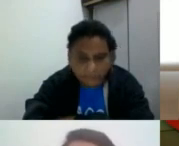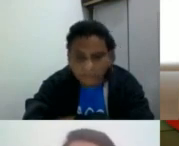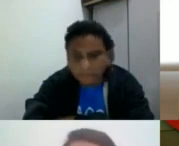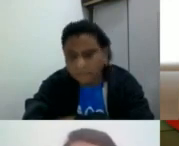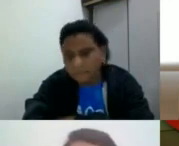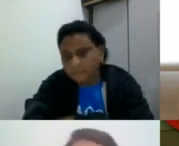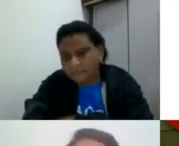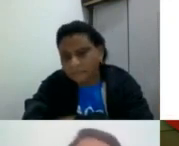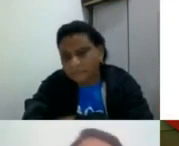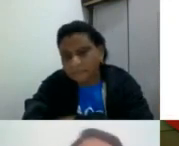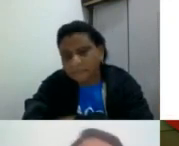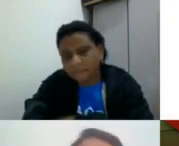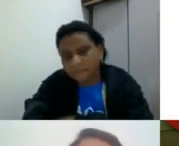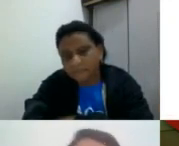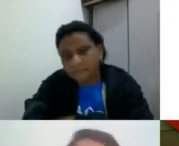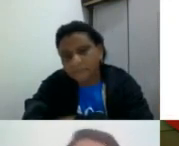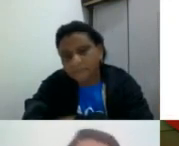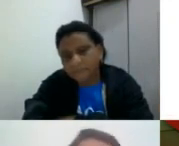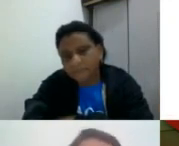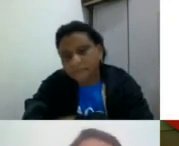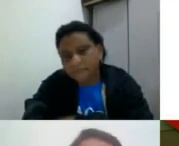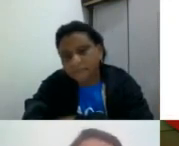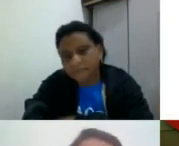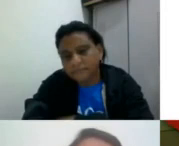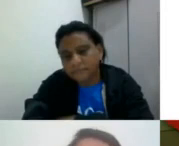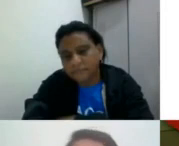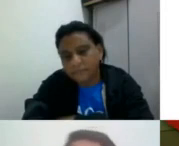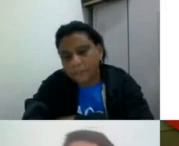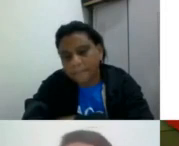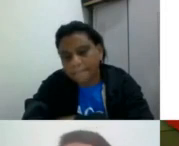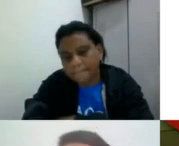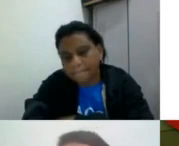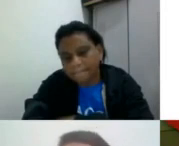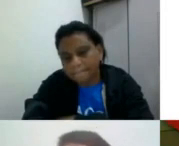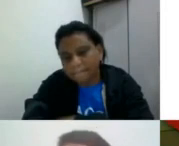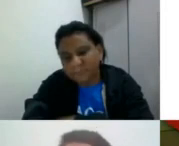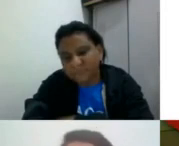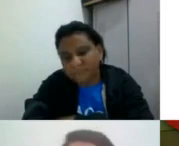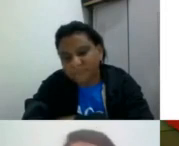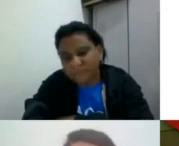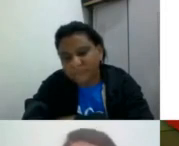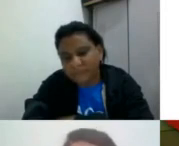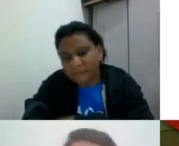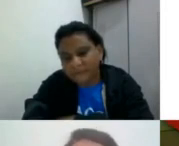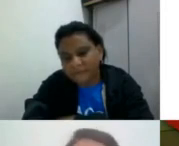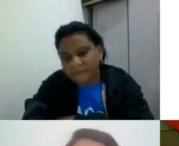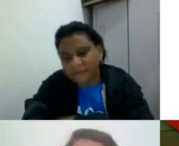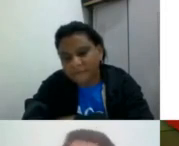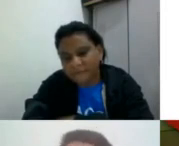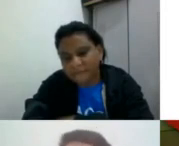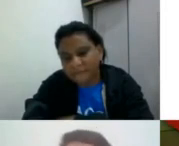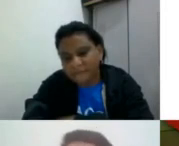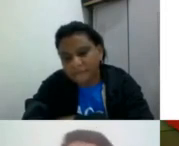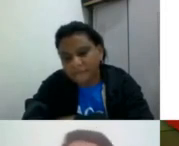novos de tuberculose, sendo, em 2020, a quinta maior incidência em relação aos outros estados do Brasil. Foram